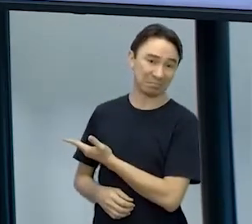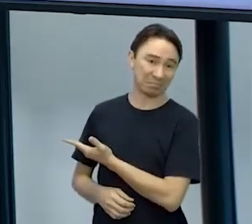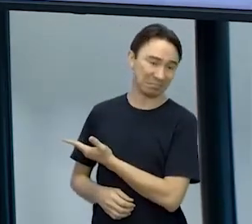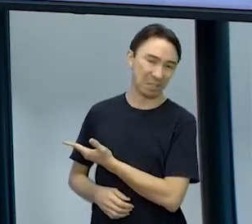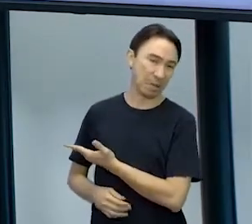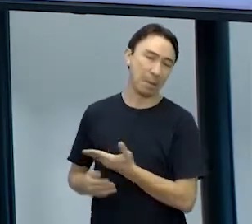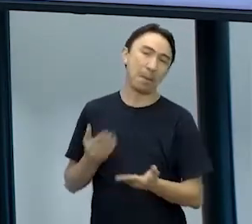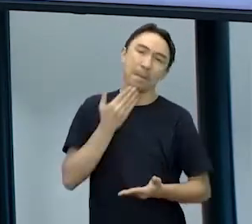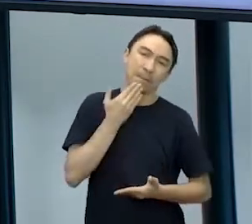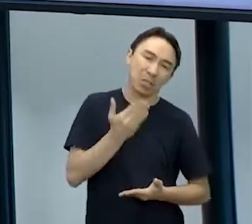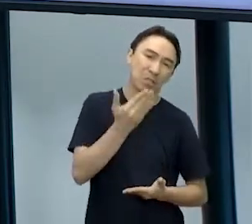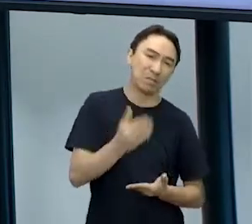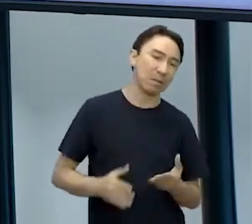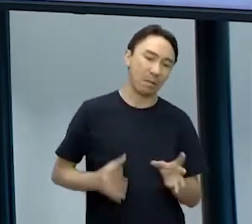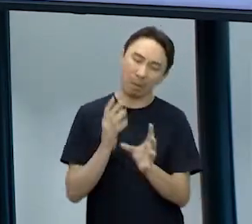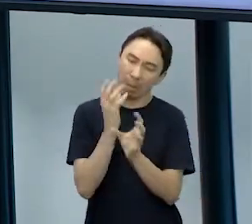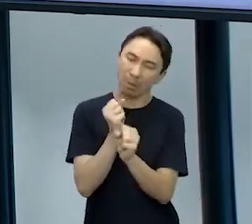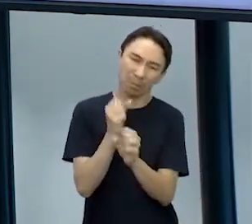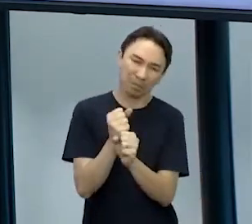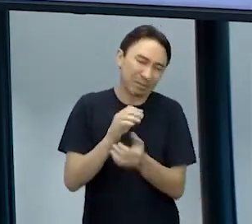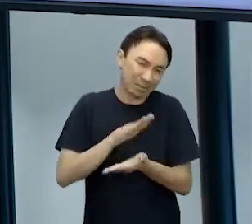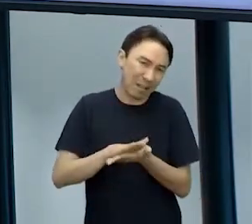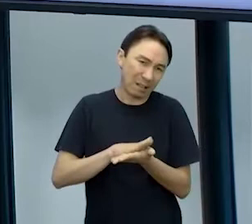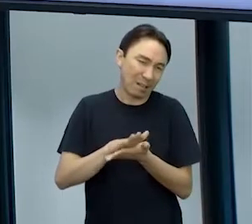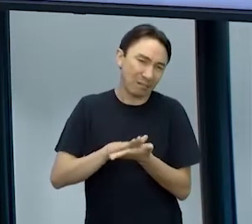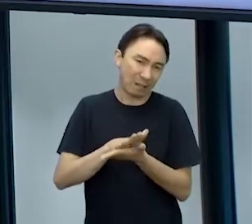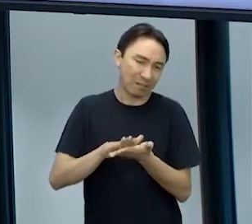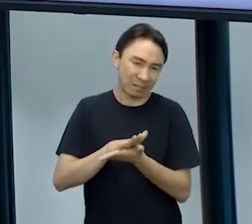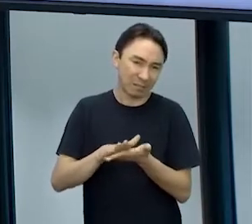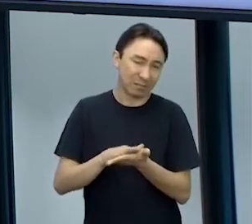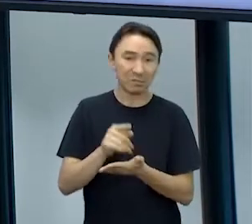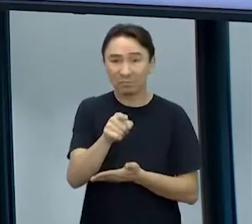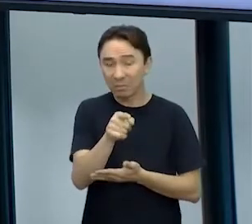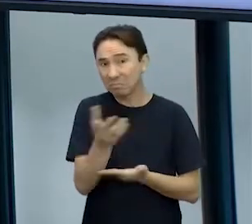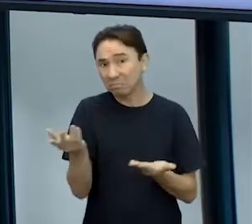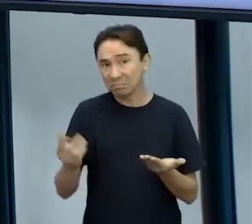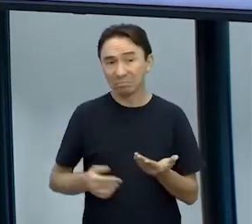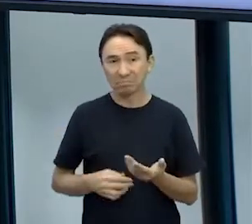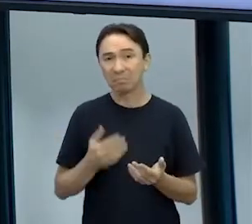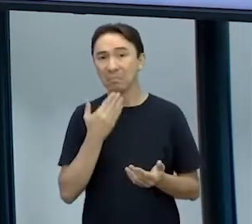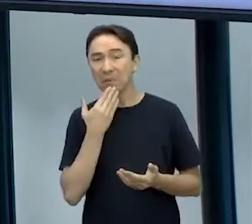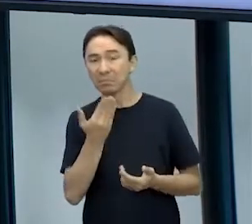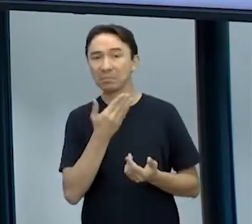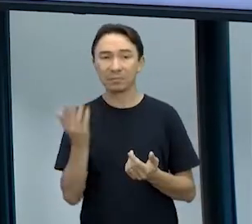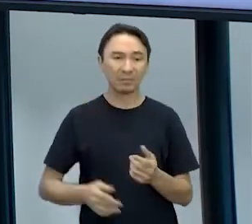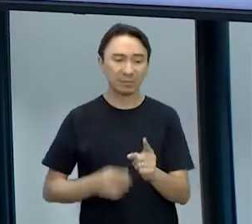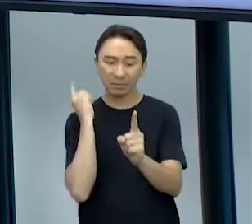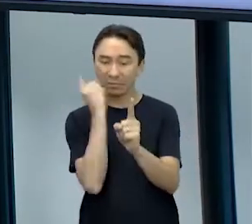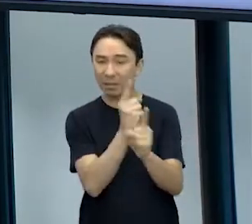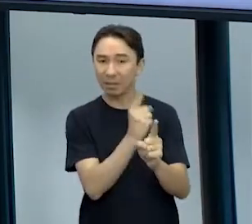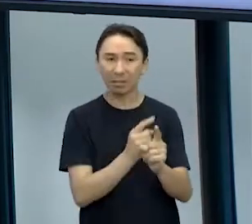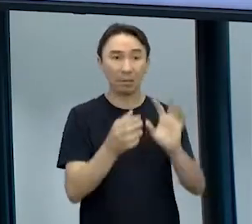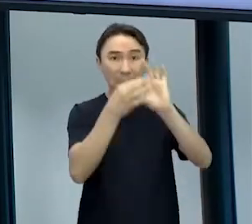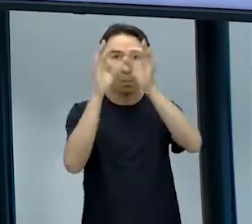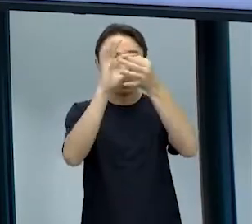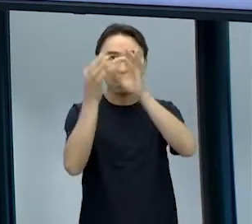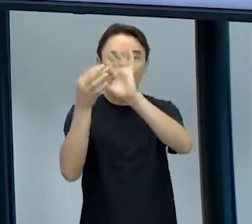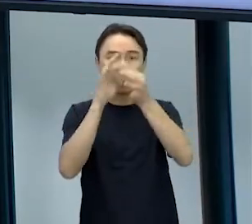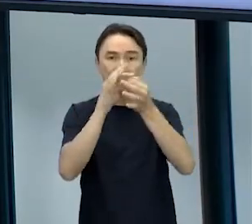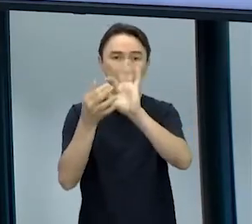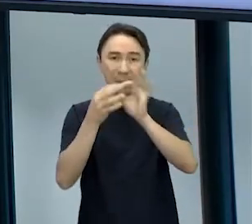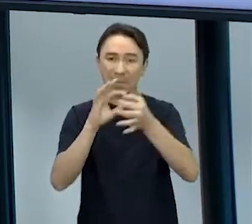calcular nada, a habilidade aqui seria só para vocês identificarem, né, os tipos de rede de cristalina, que vocês